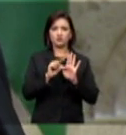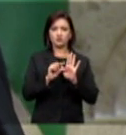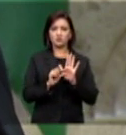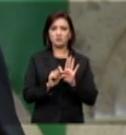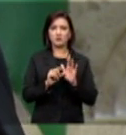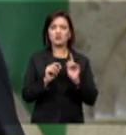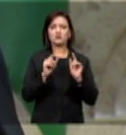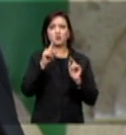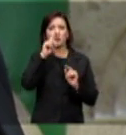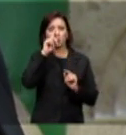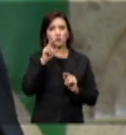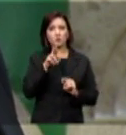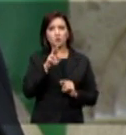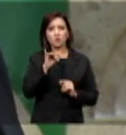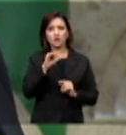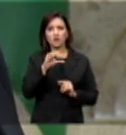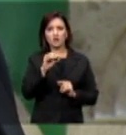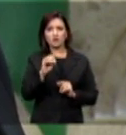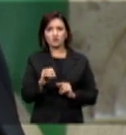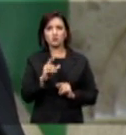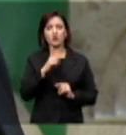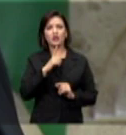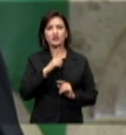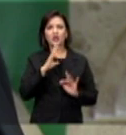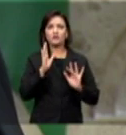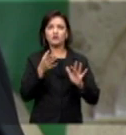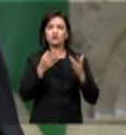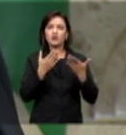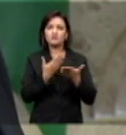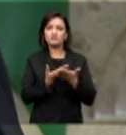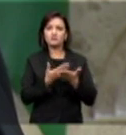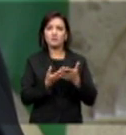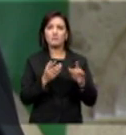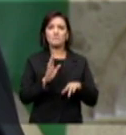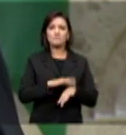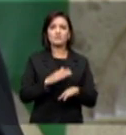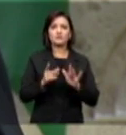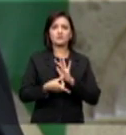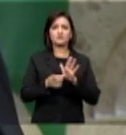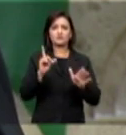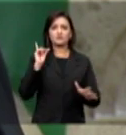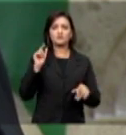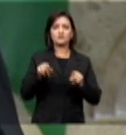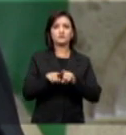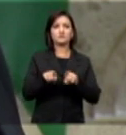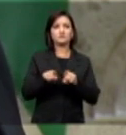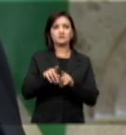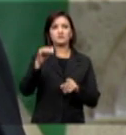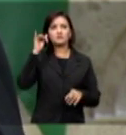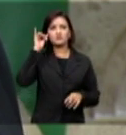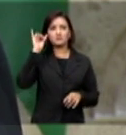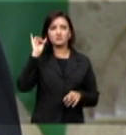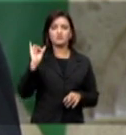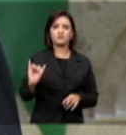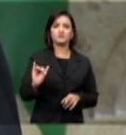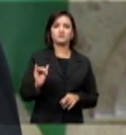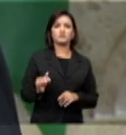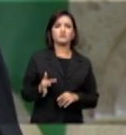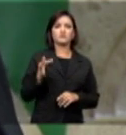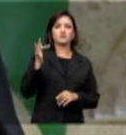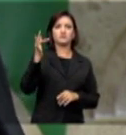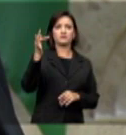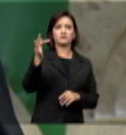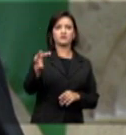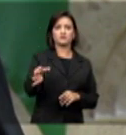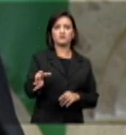de risco, que passou a ser bem definida, com vista a mitigar discussões futuras sobre responsabilidade. A